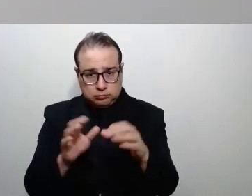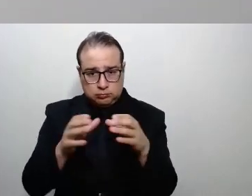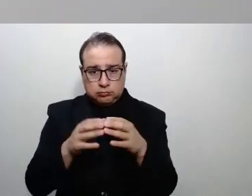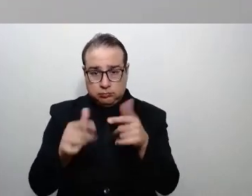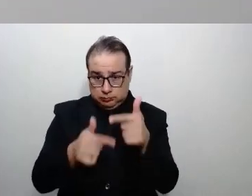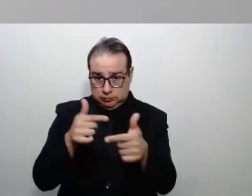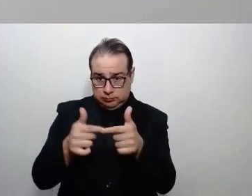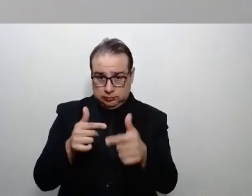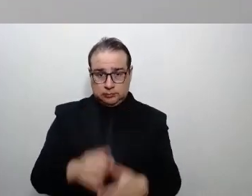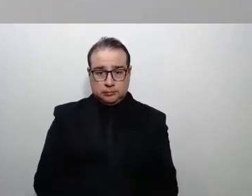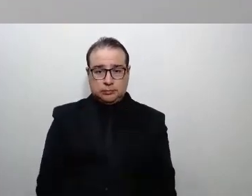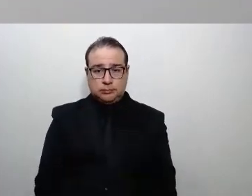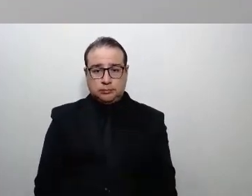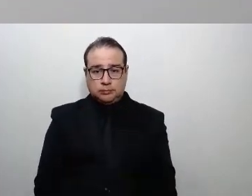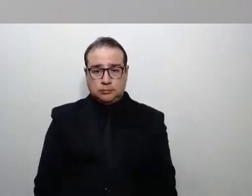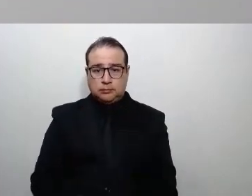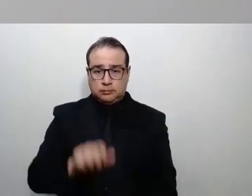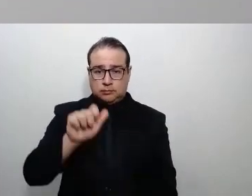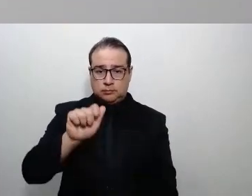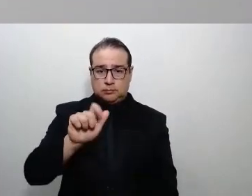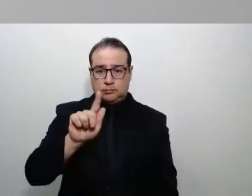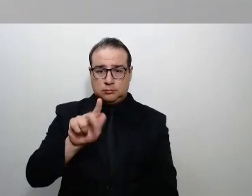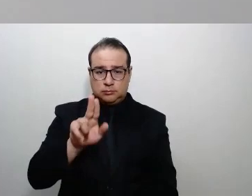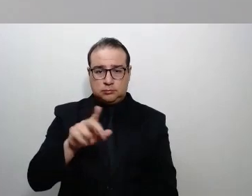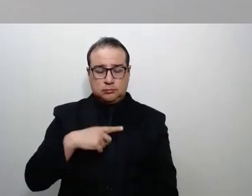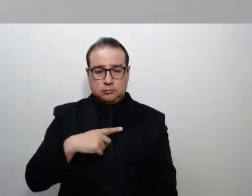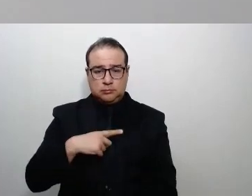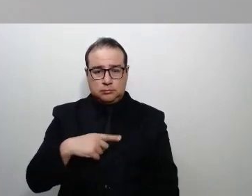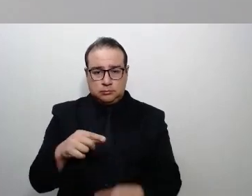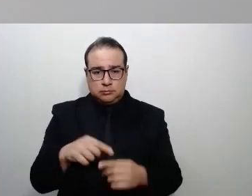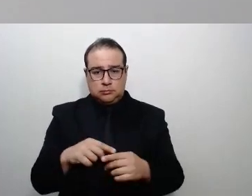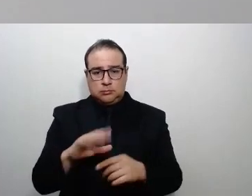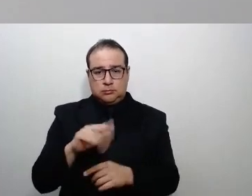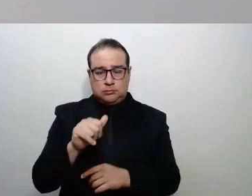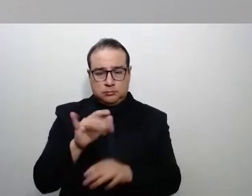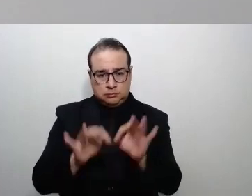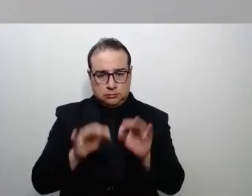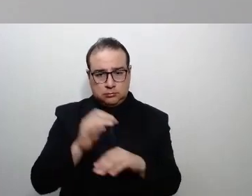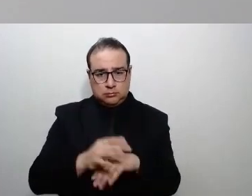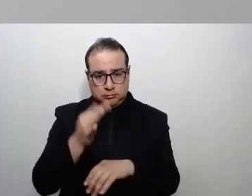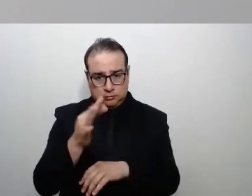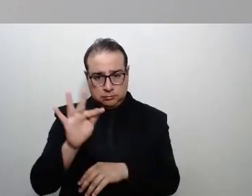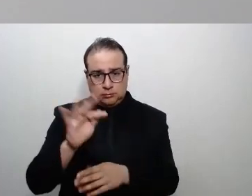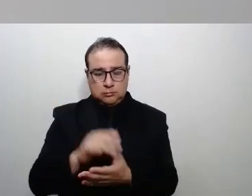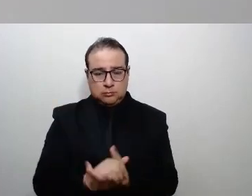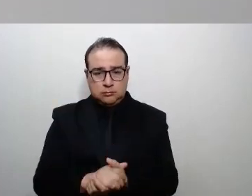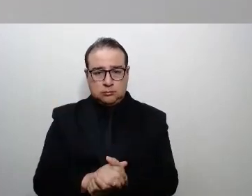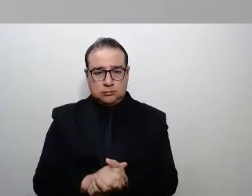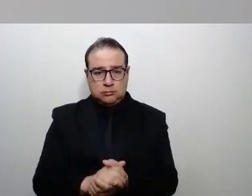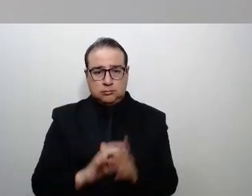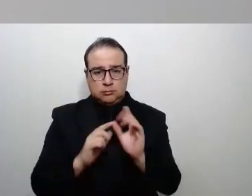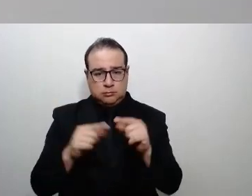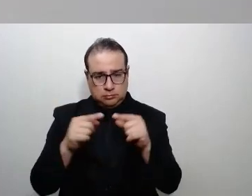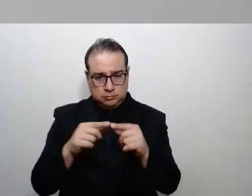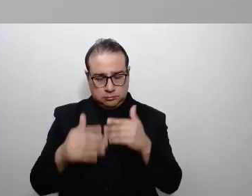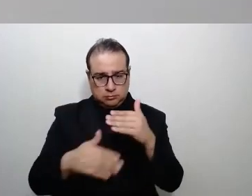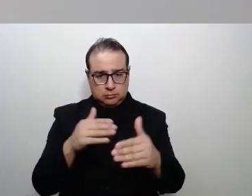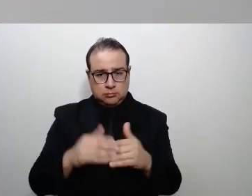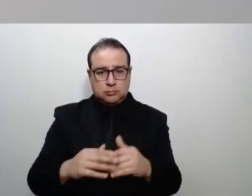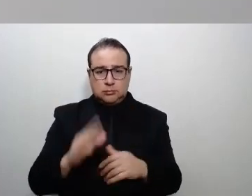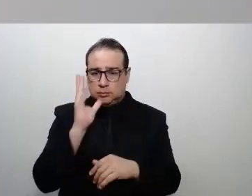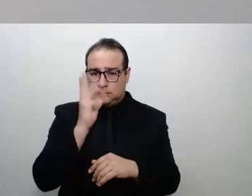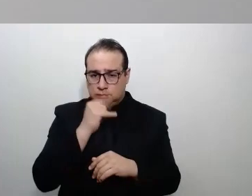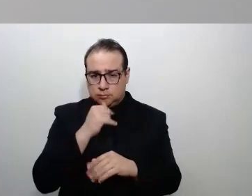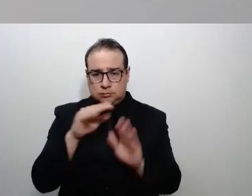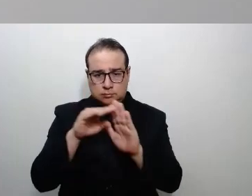com a Agu para enfrentar no campo da Justiça Federal a morosidade nas ações